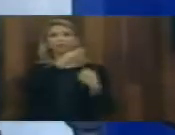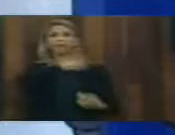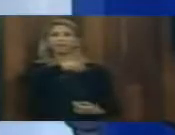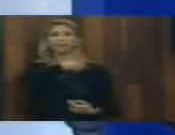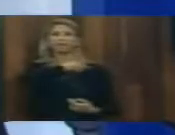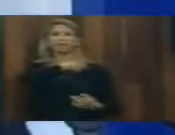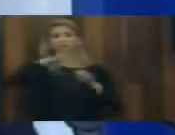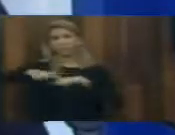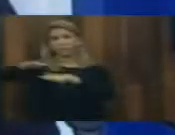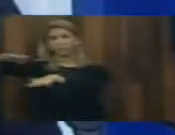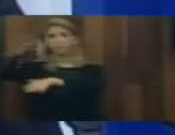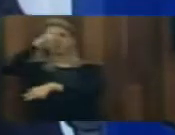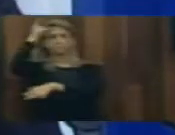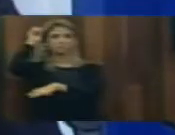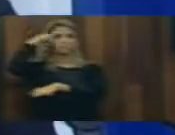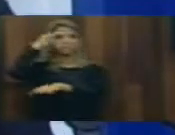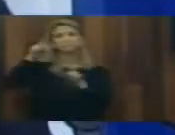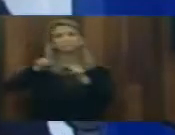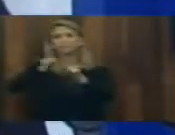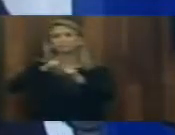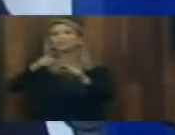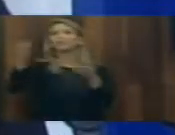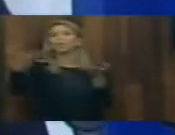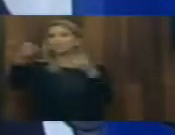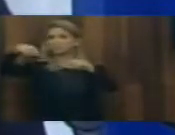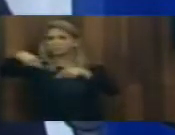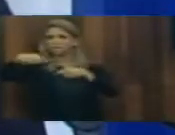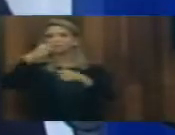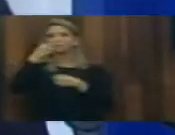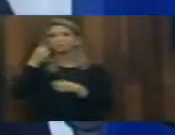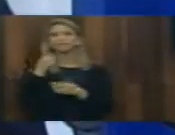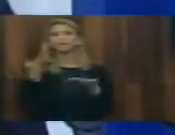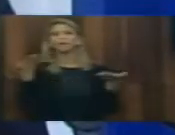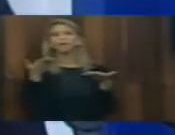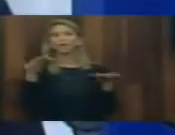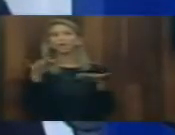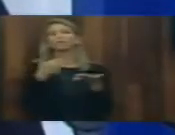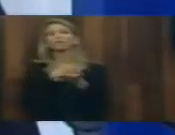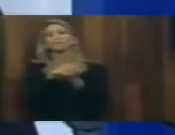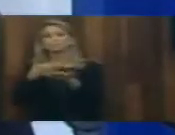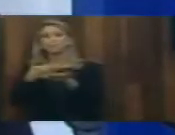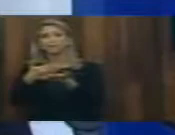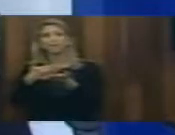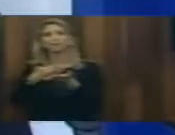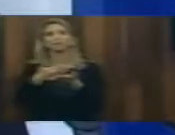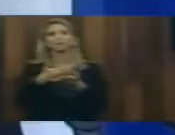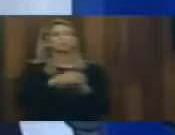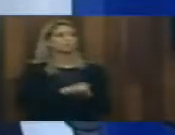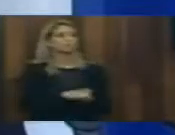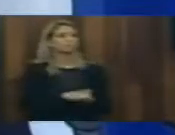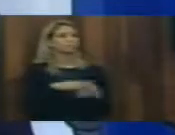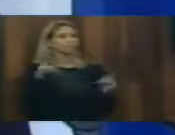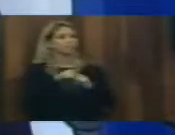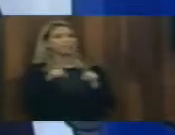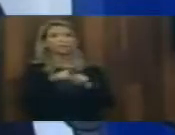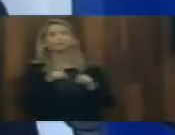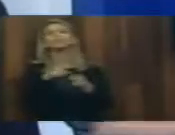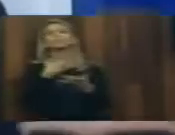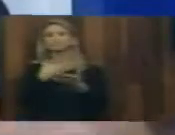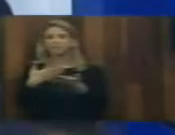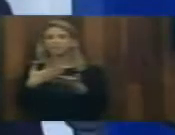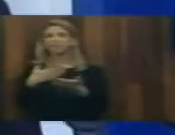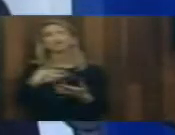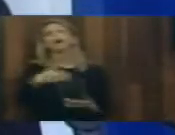Senhor presidente, eu quero iniciar, eu até coloquei a Joelma no meu boa